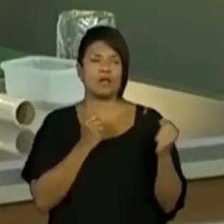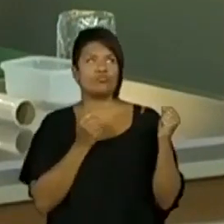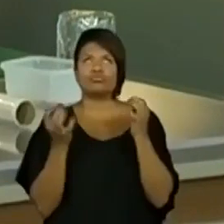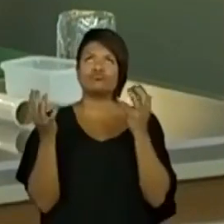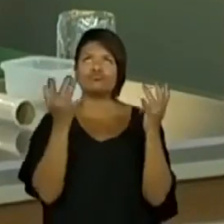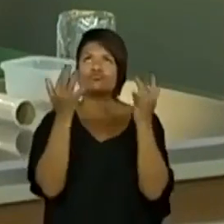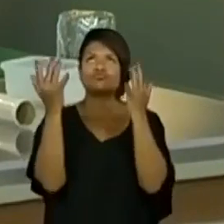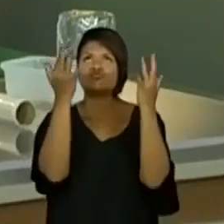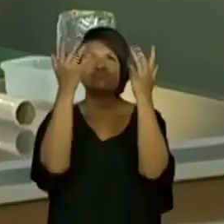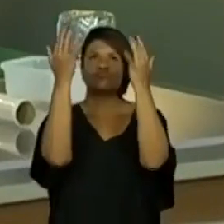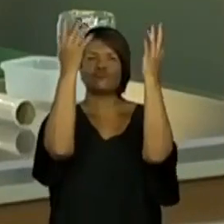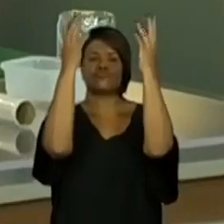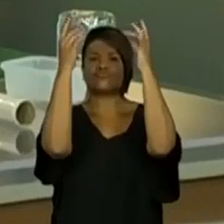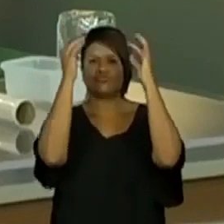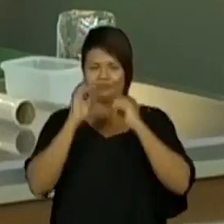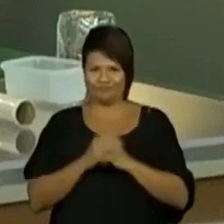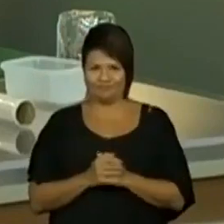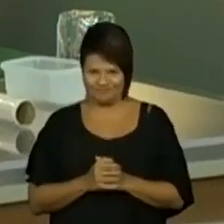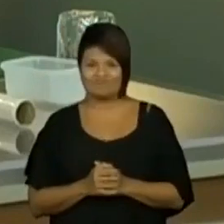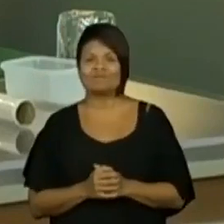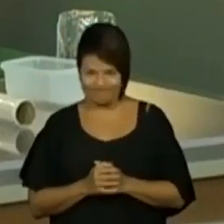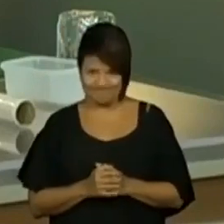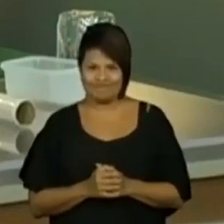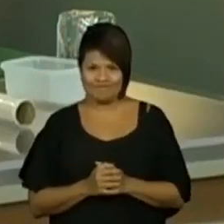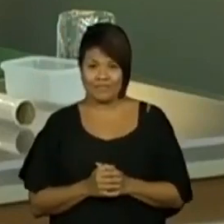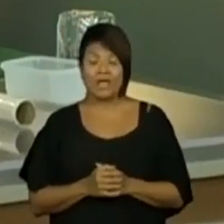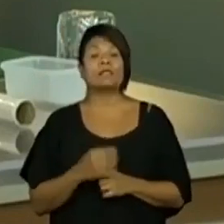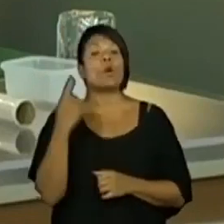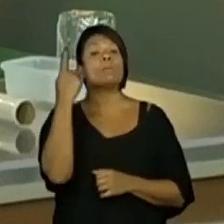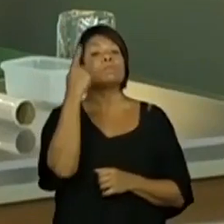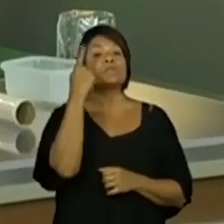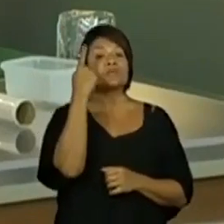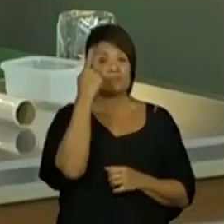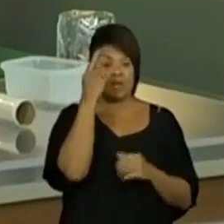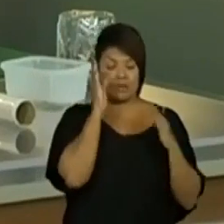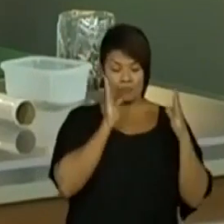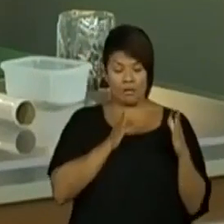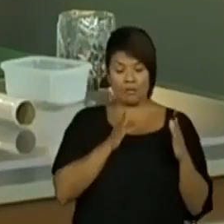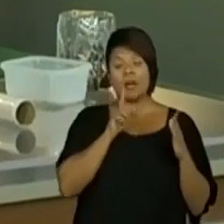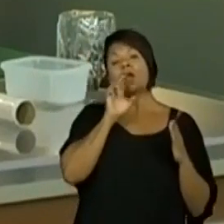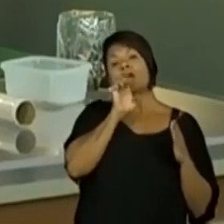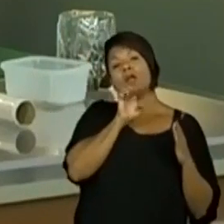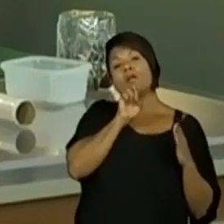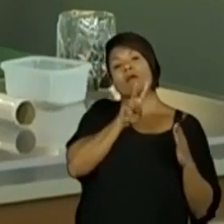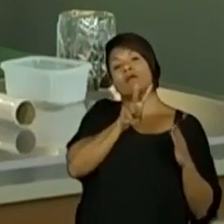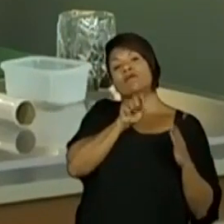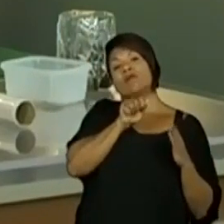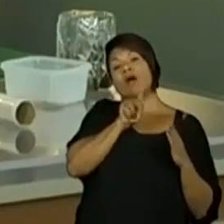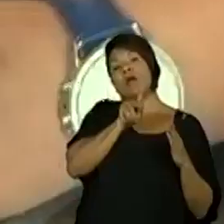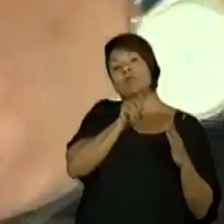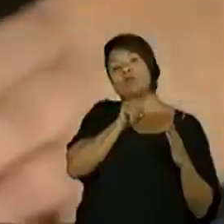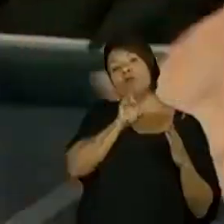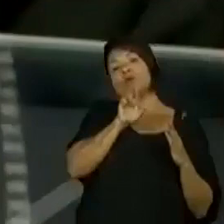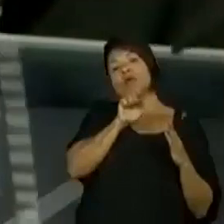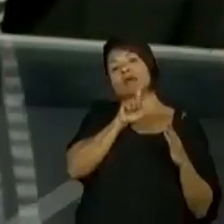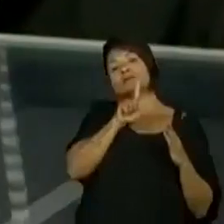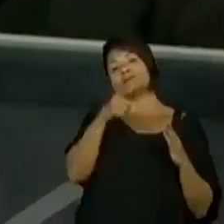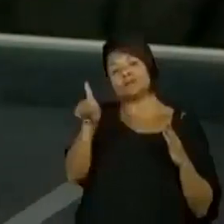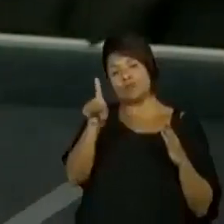atmosfera. Então nós tivemos a primeira etapa aqui, que é a evaporação. Então esse vapor de água, ele vai